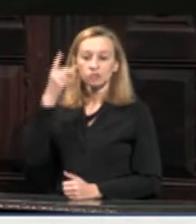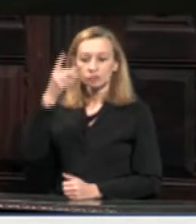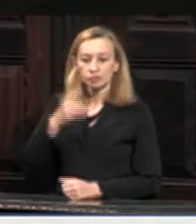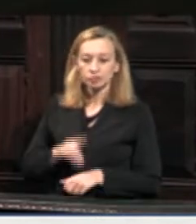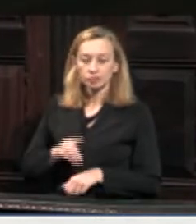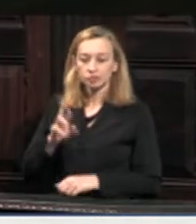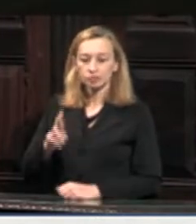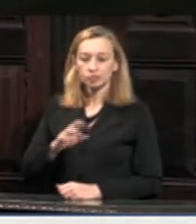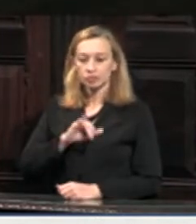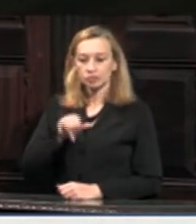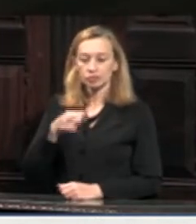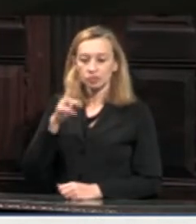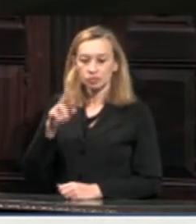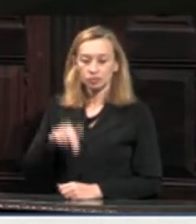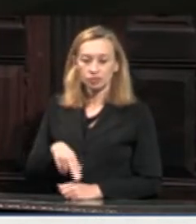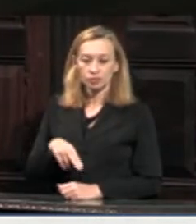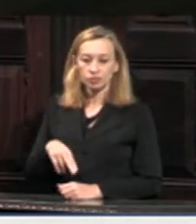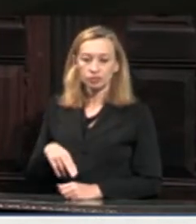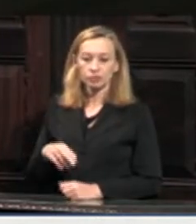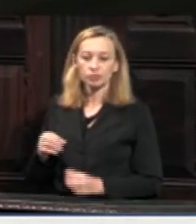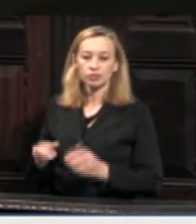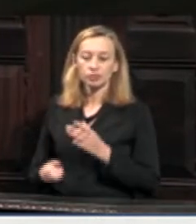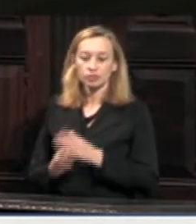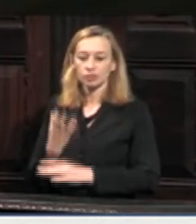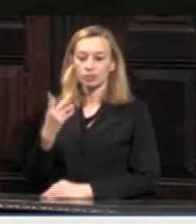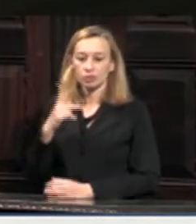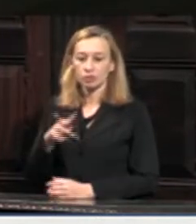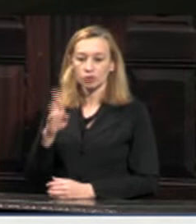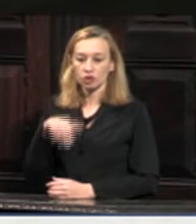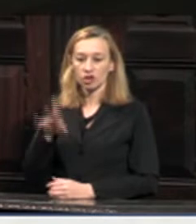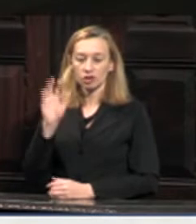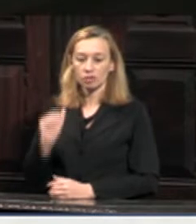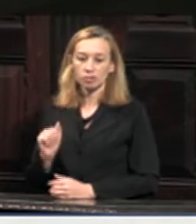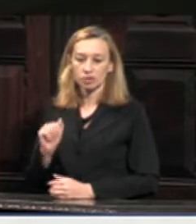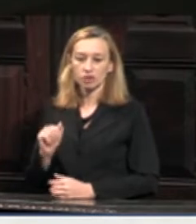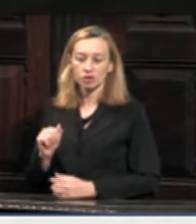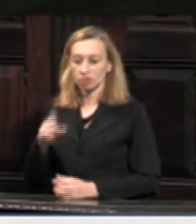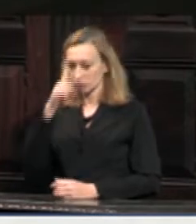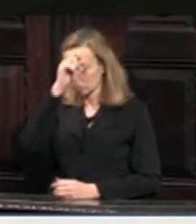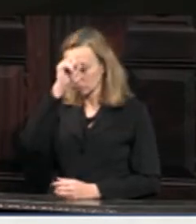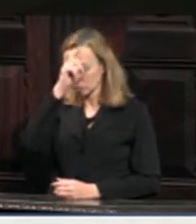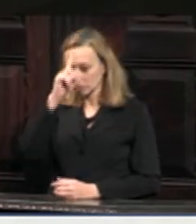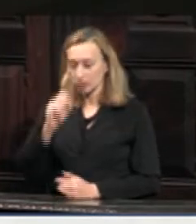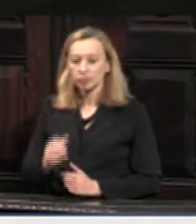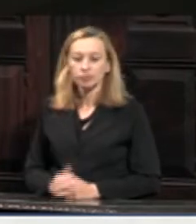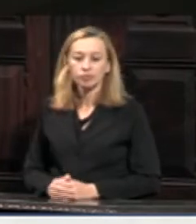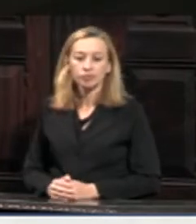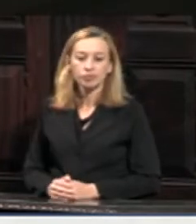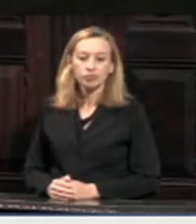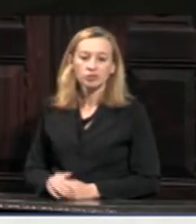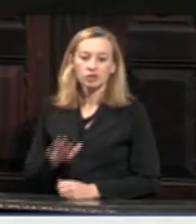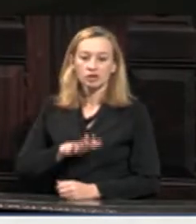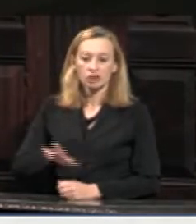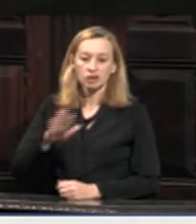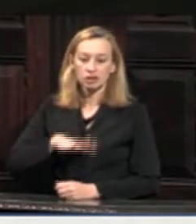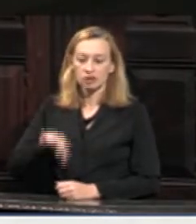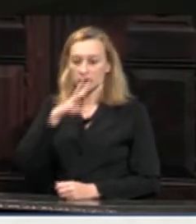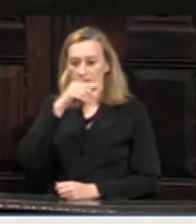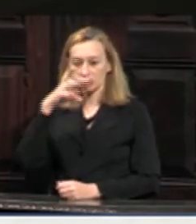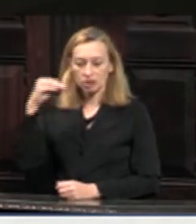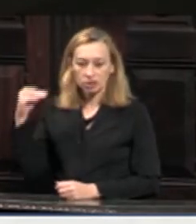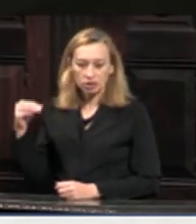Julianelli, que cria o programa pedagógico hospitalar destinado a crianças e